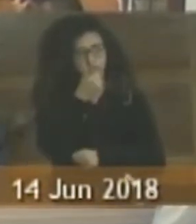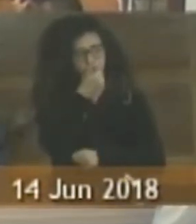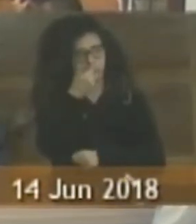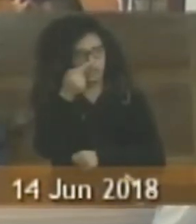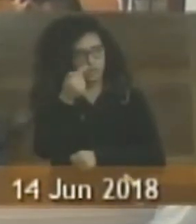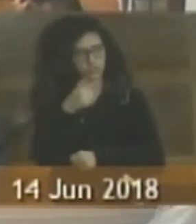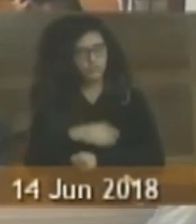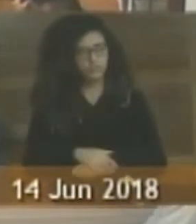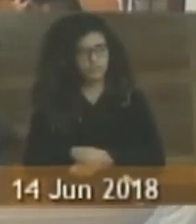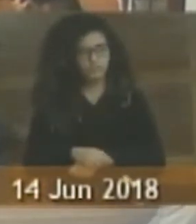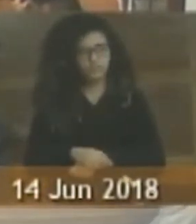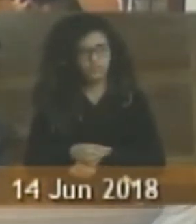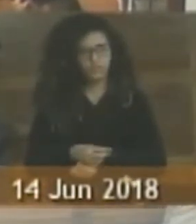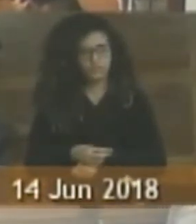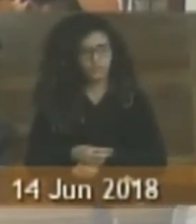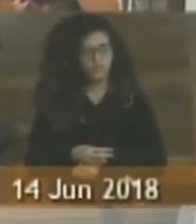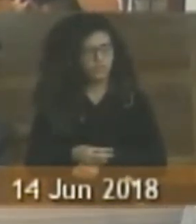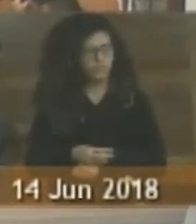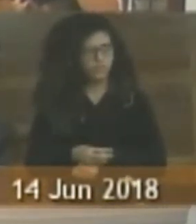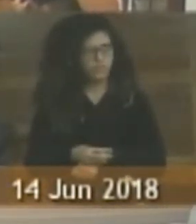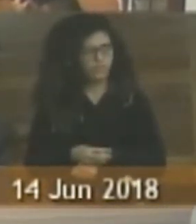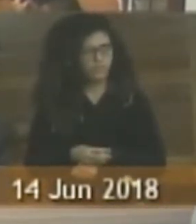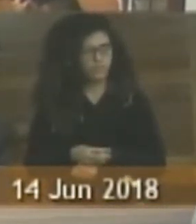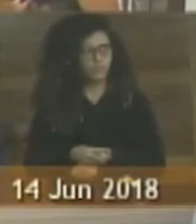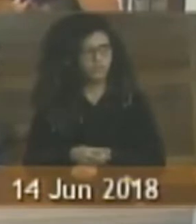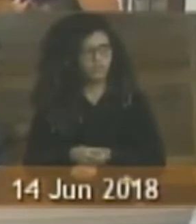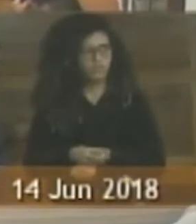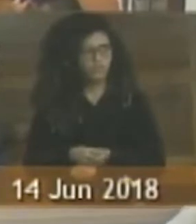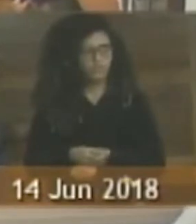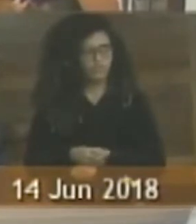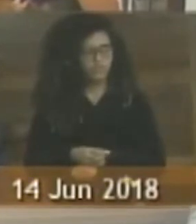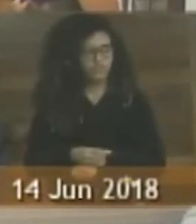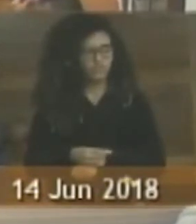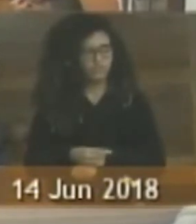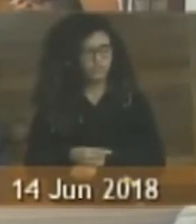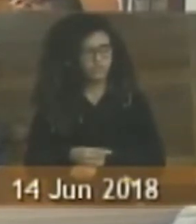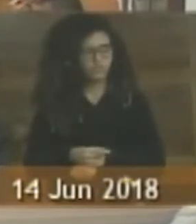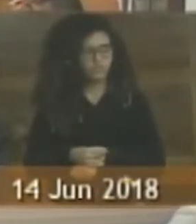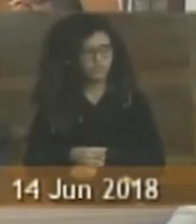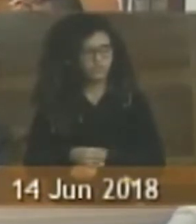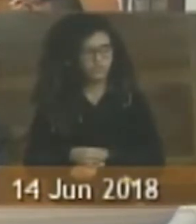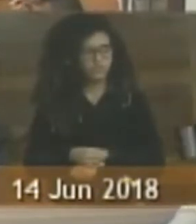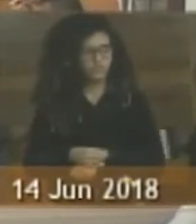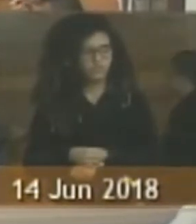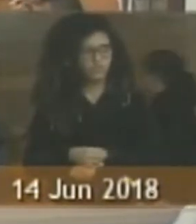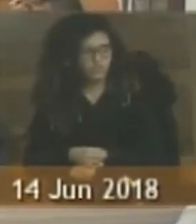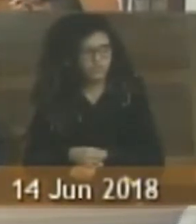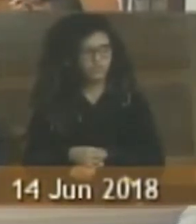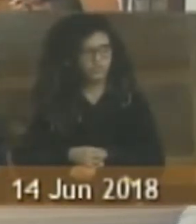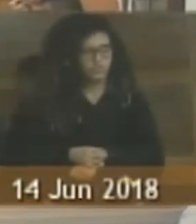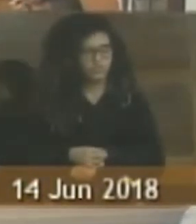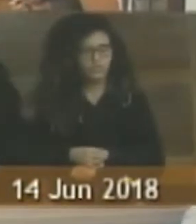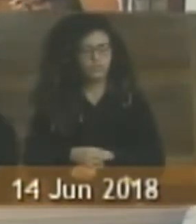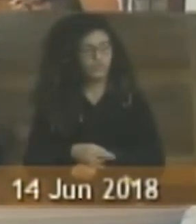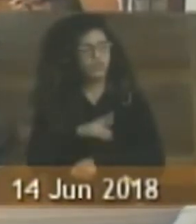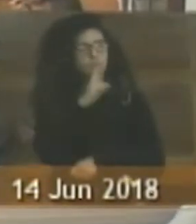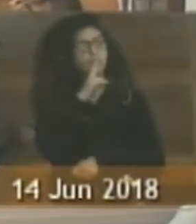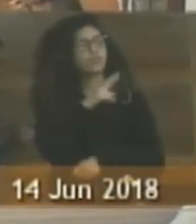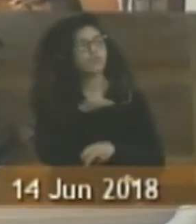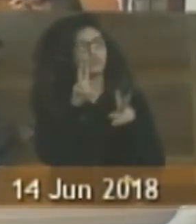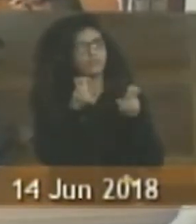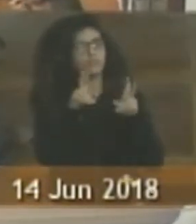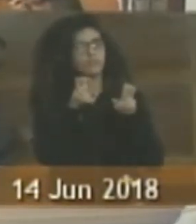2017, falando de março. A data você precisa, 17 de março de 2017. Isso é do gabinete, Vossa Excelência. Isso. Ok, a resposta da ANEEL foi com relação